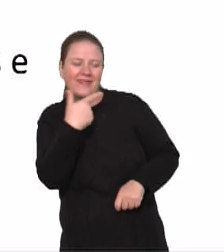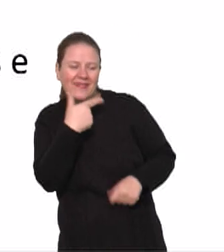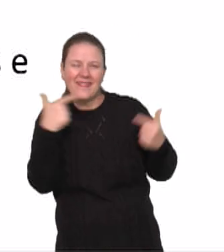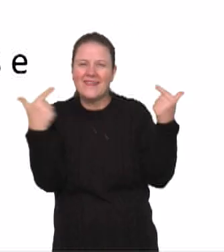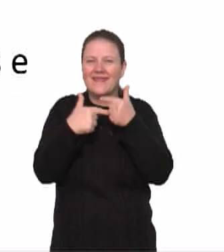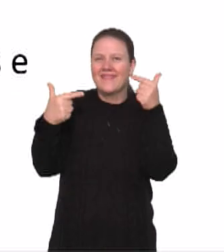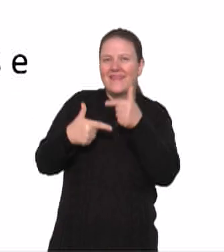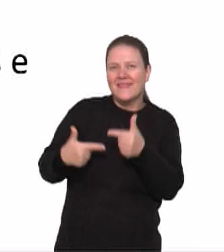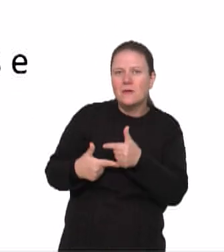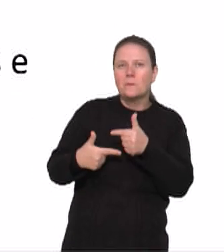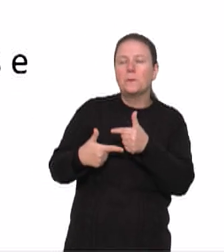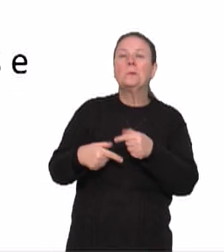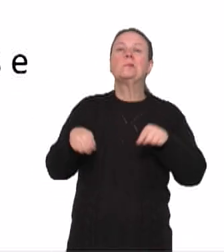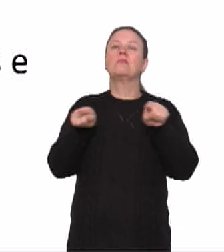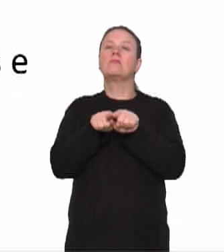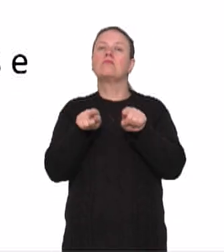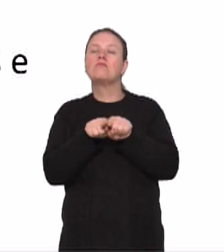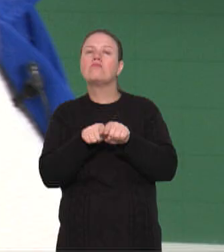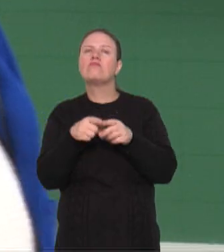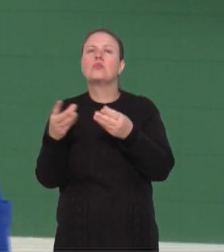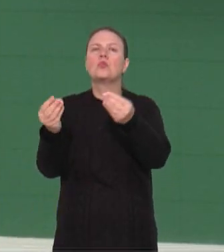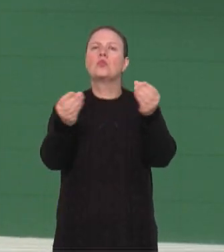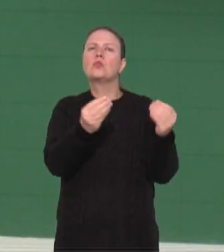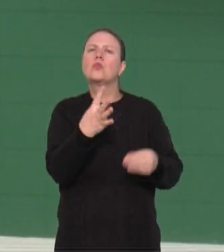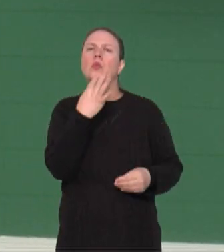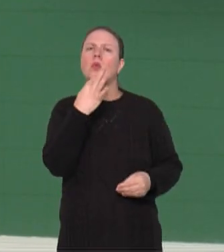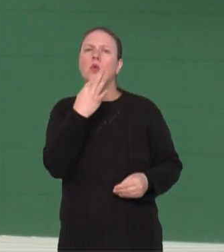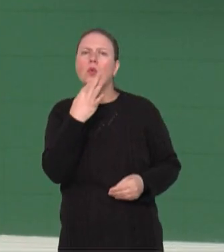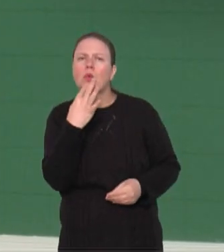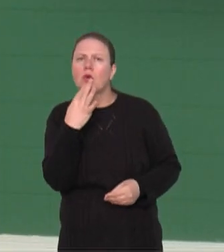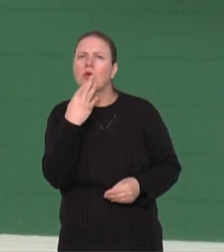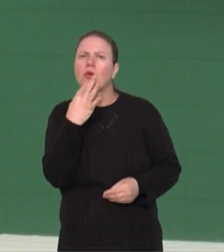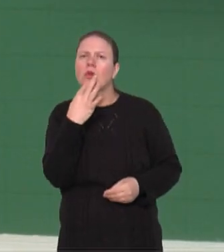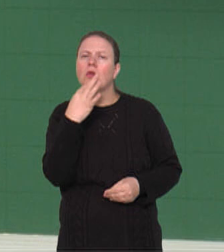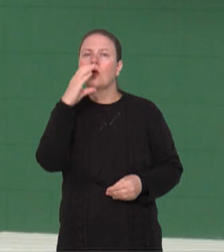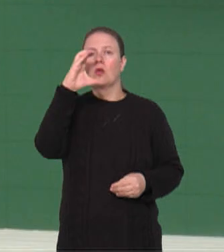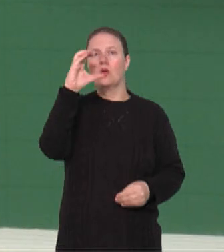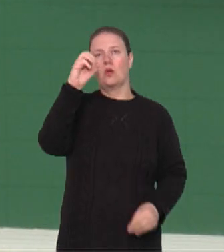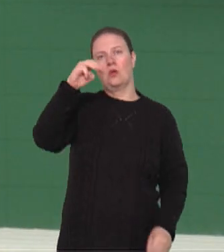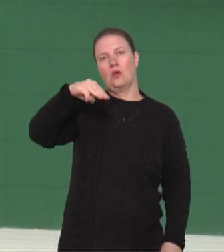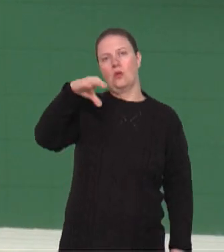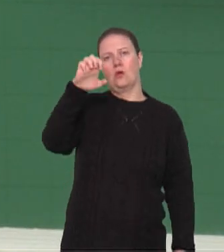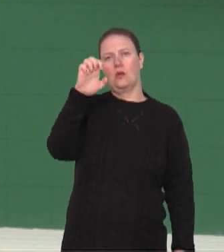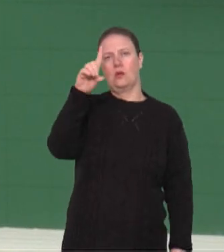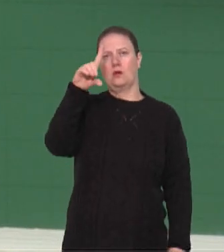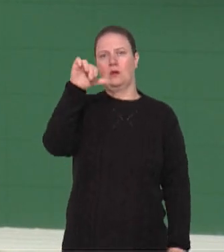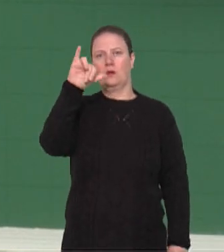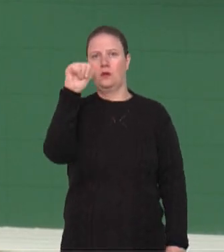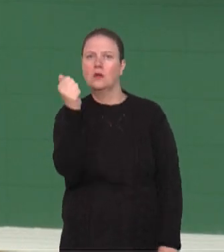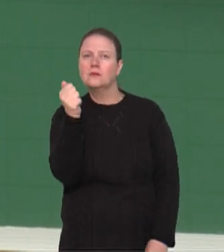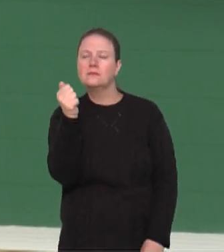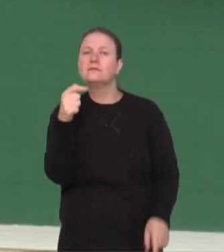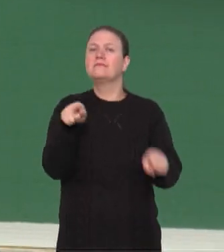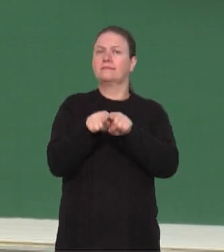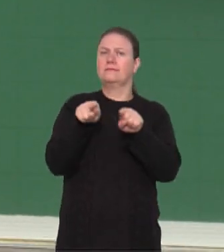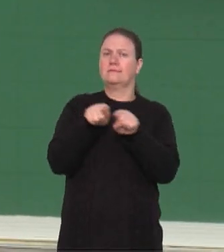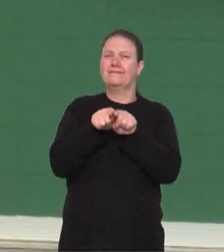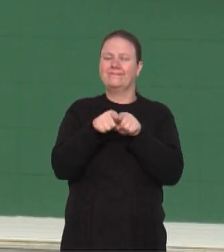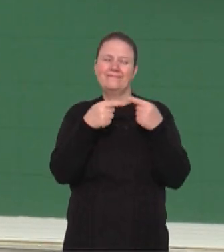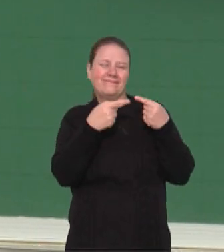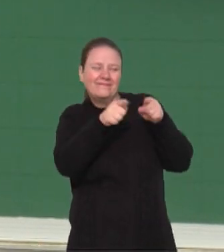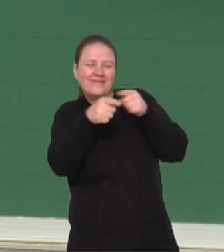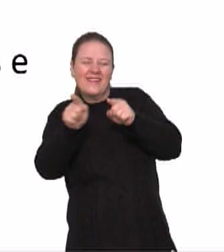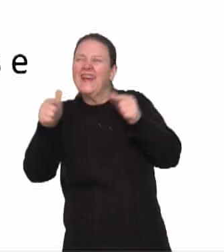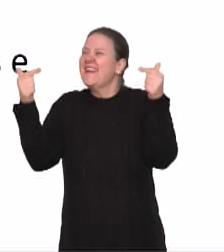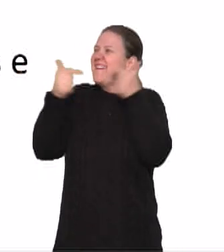né? A comédia, muitos de vocês conhecem, né? A palavra comédia, ela tem essa conotação de fazer as pessoas rirem